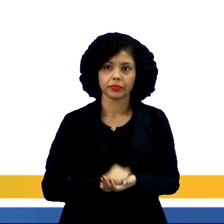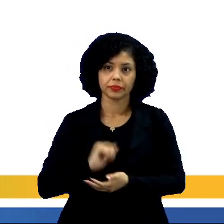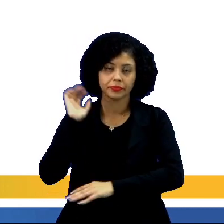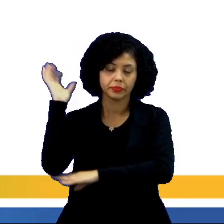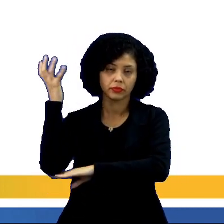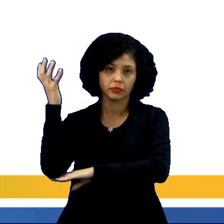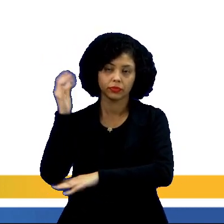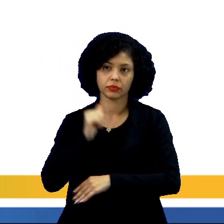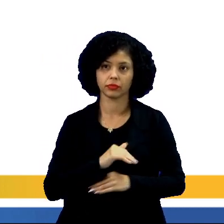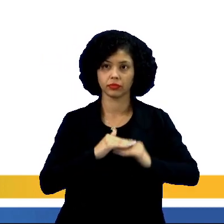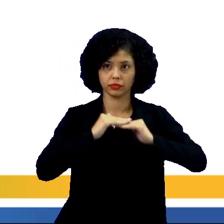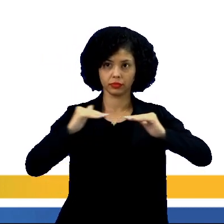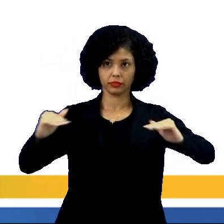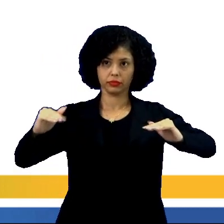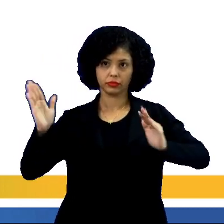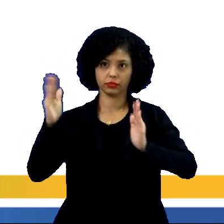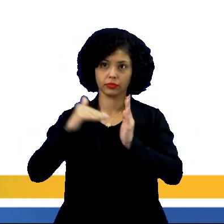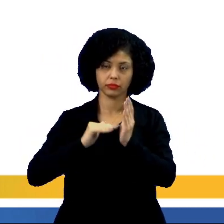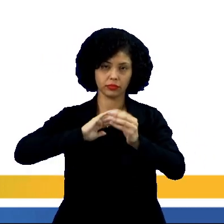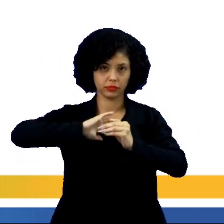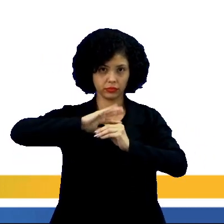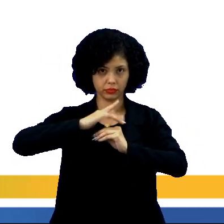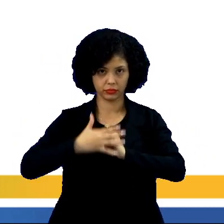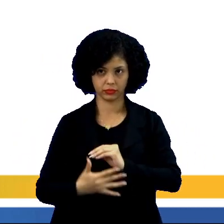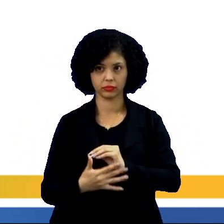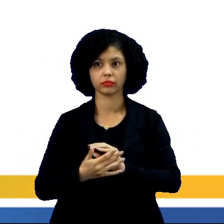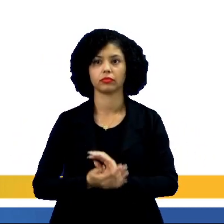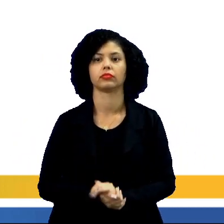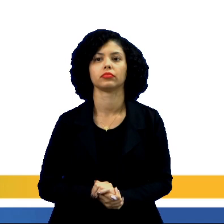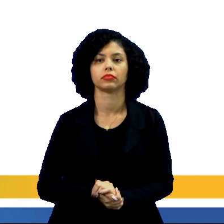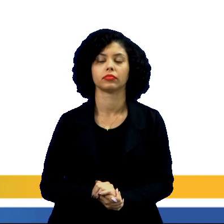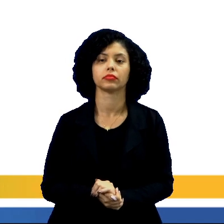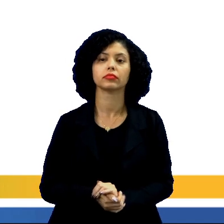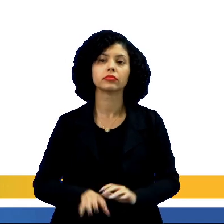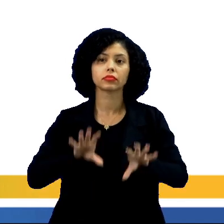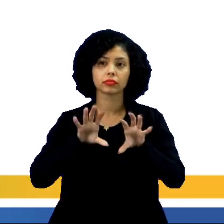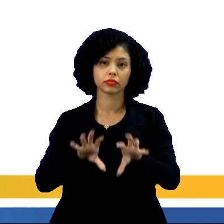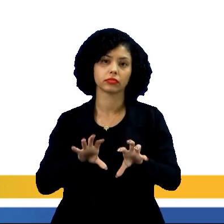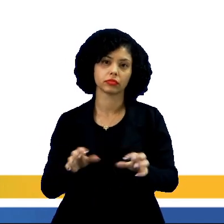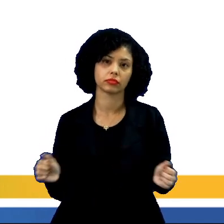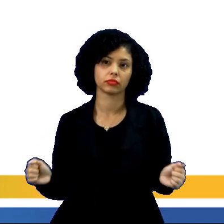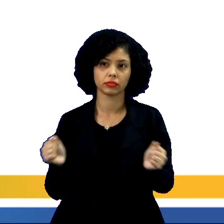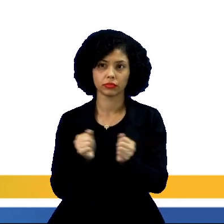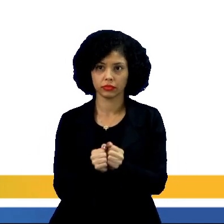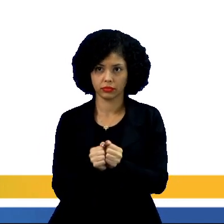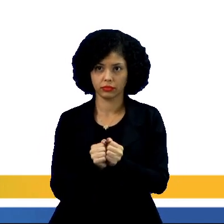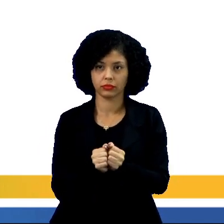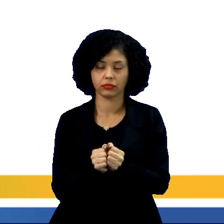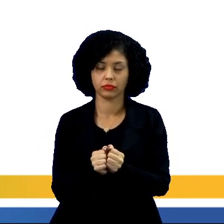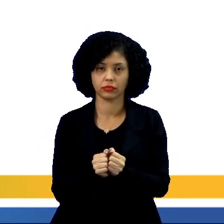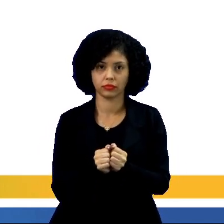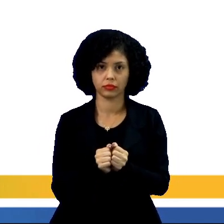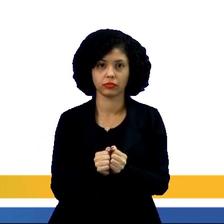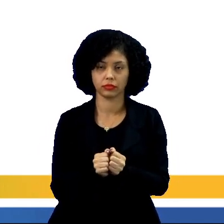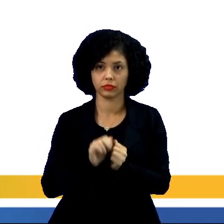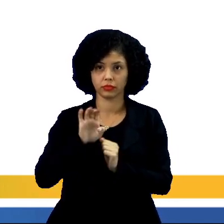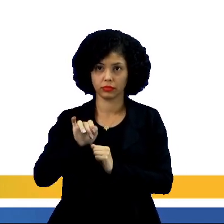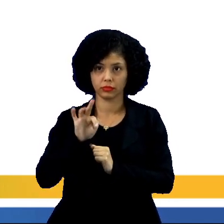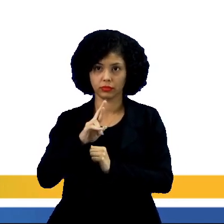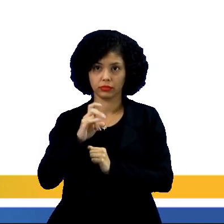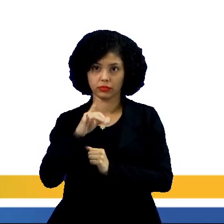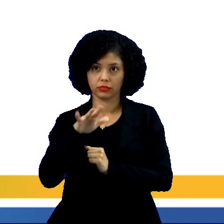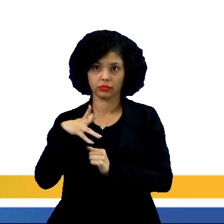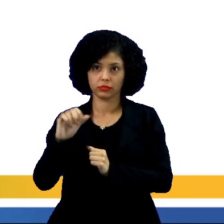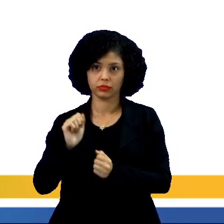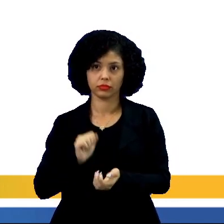para transportar a água da superfície até a atmosfera, né? Esse processo já é chamado de